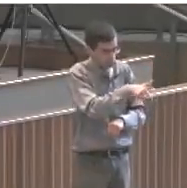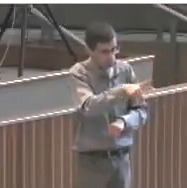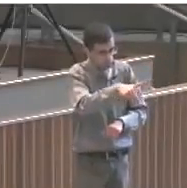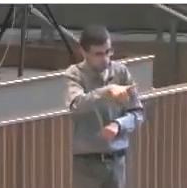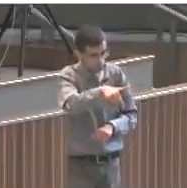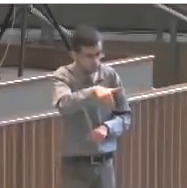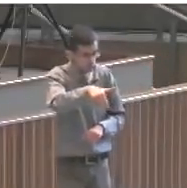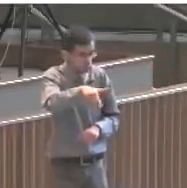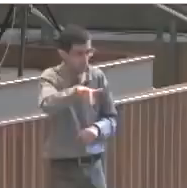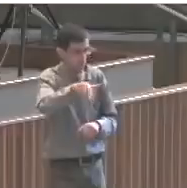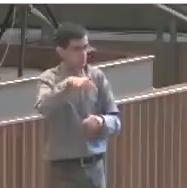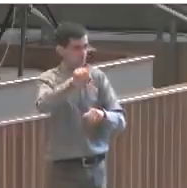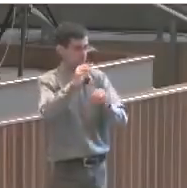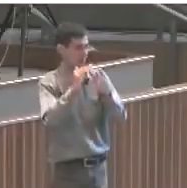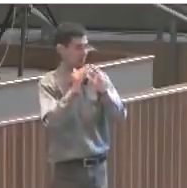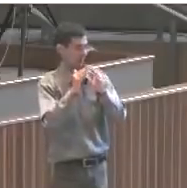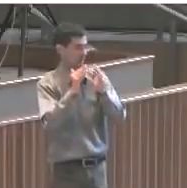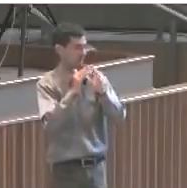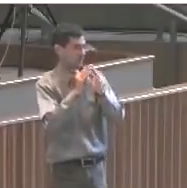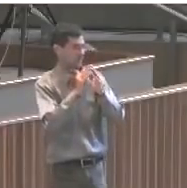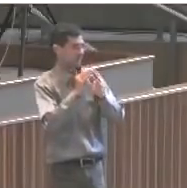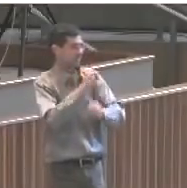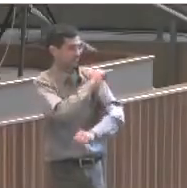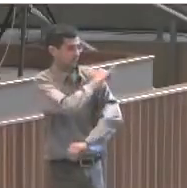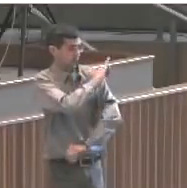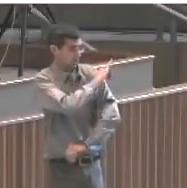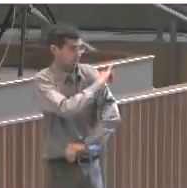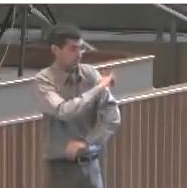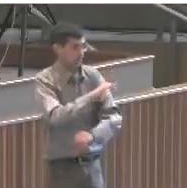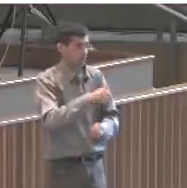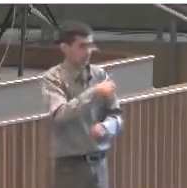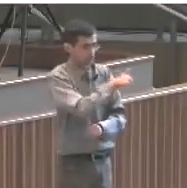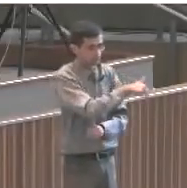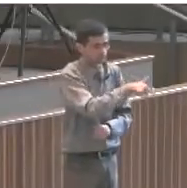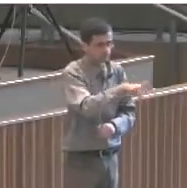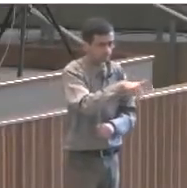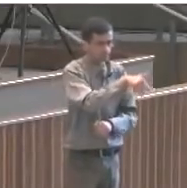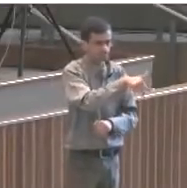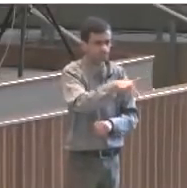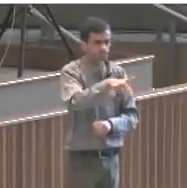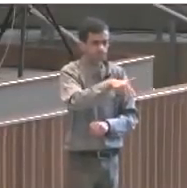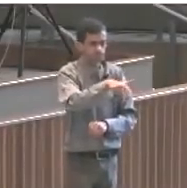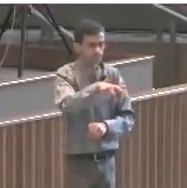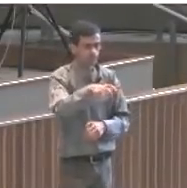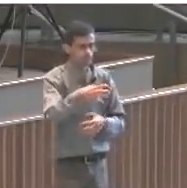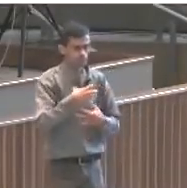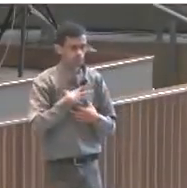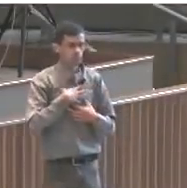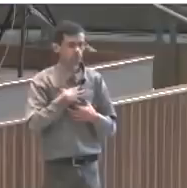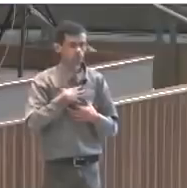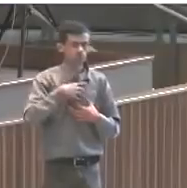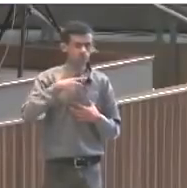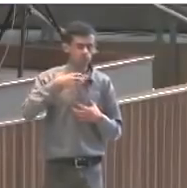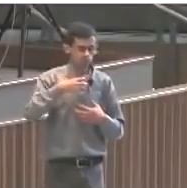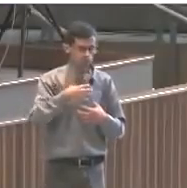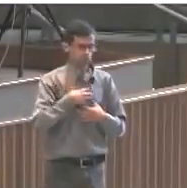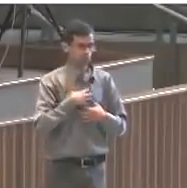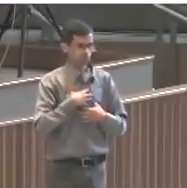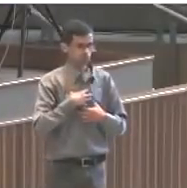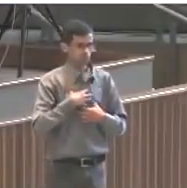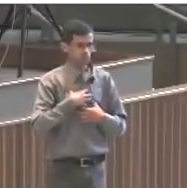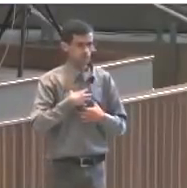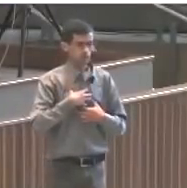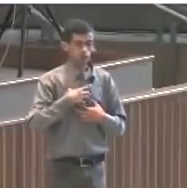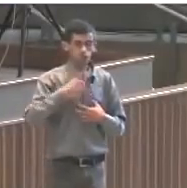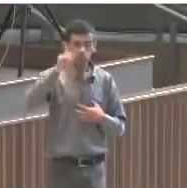apercebi irajá para quem conhece o rio eu ouvi uma voz à